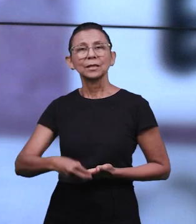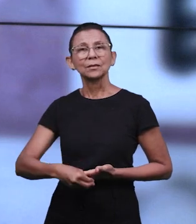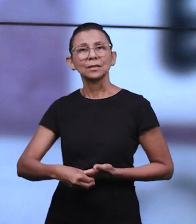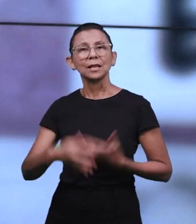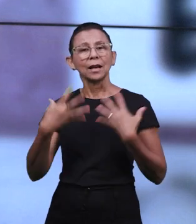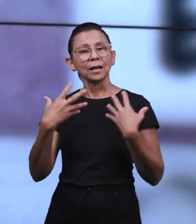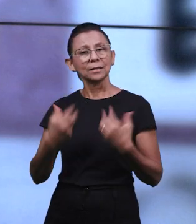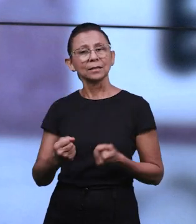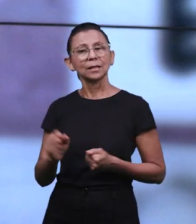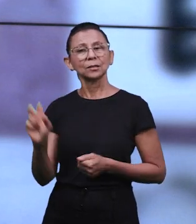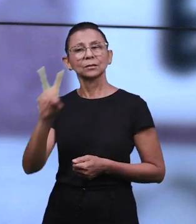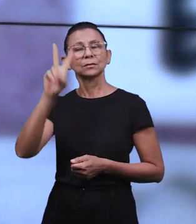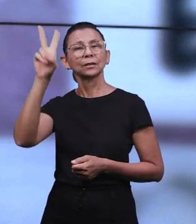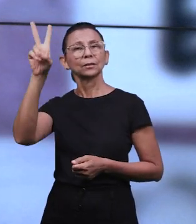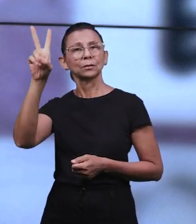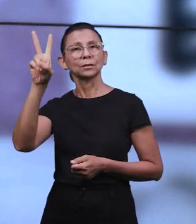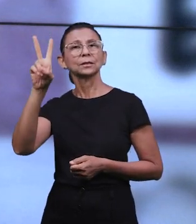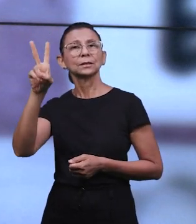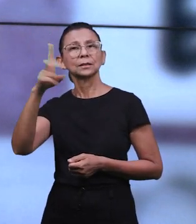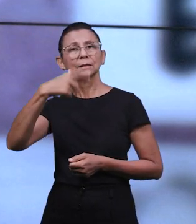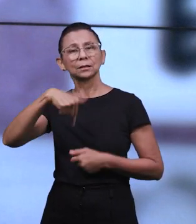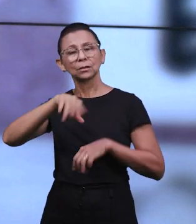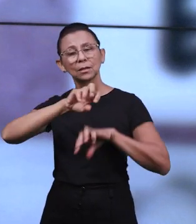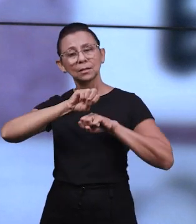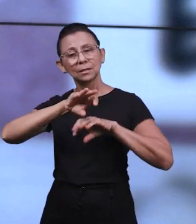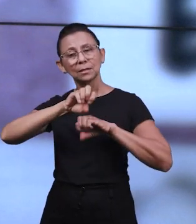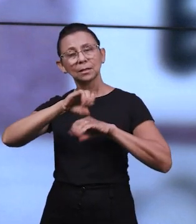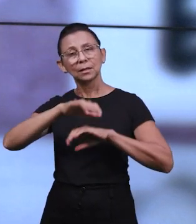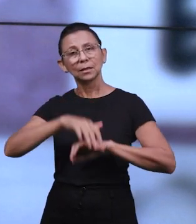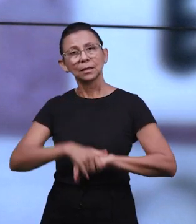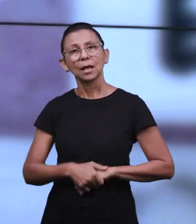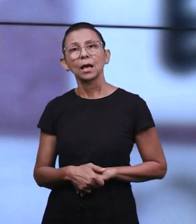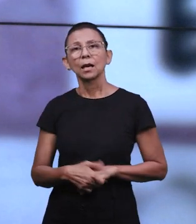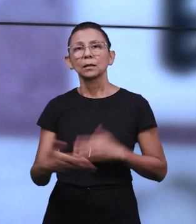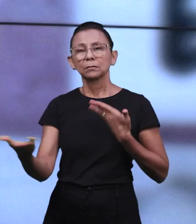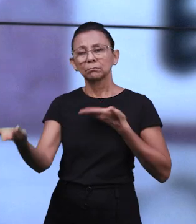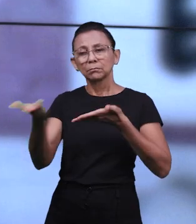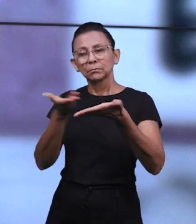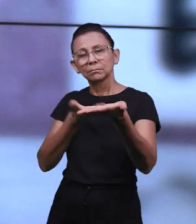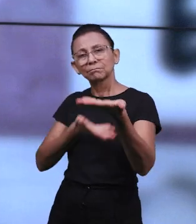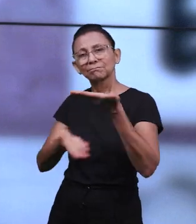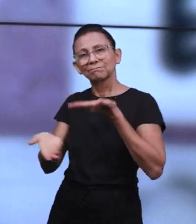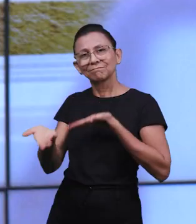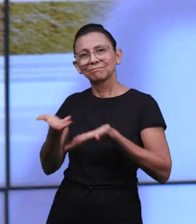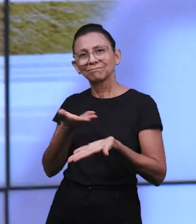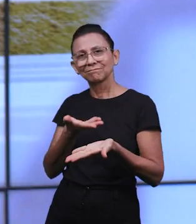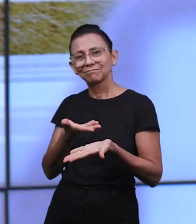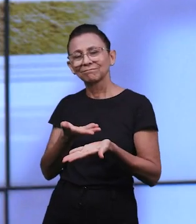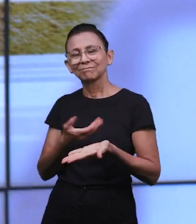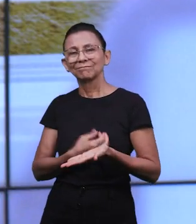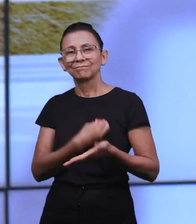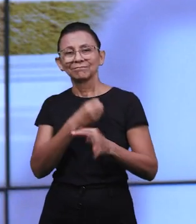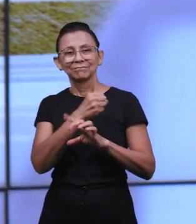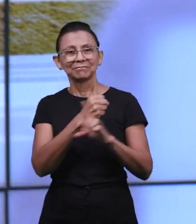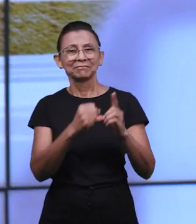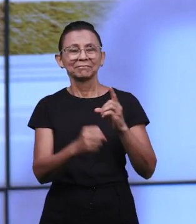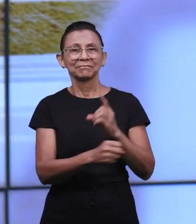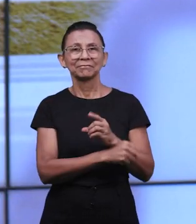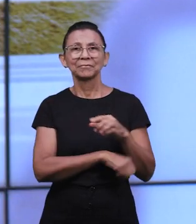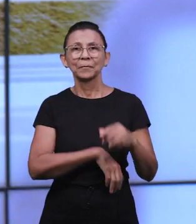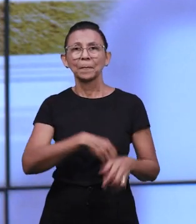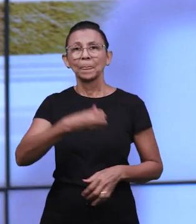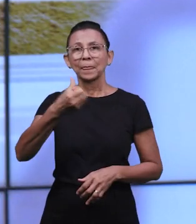nossa compreensão de mundo, do nosso modo de compreender o outro e viver em sociedade. A sexta dica